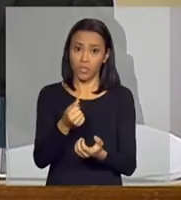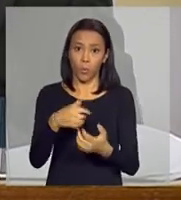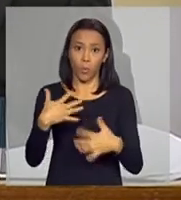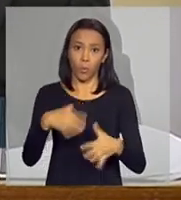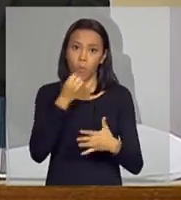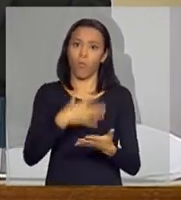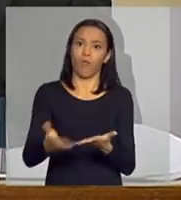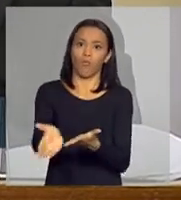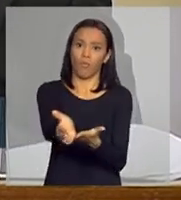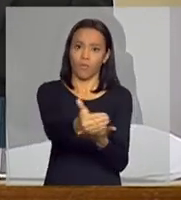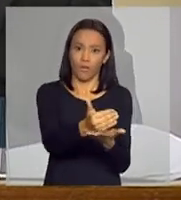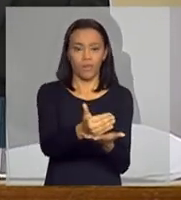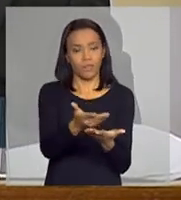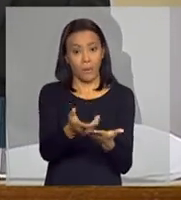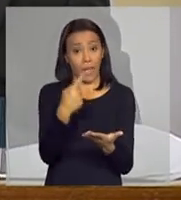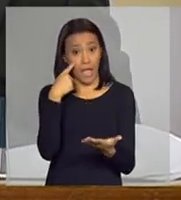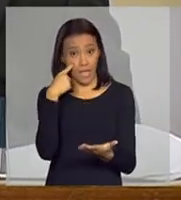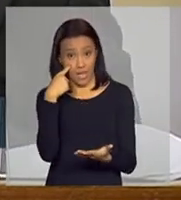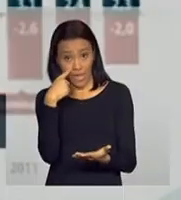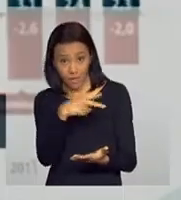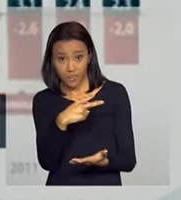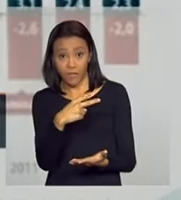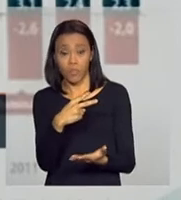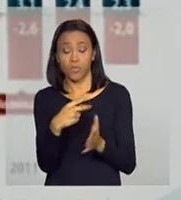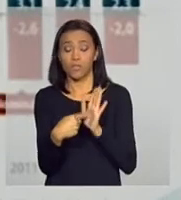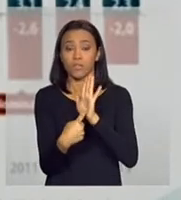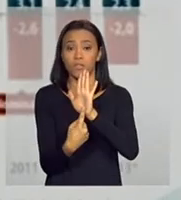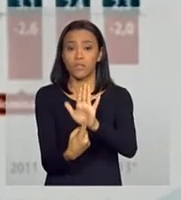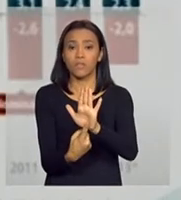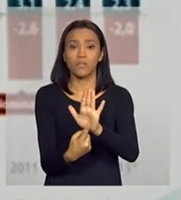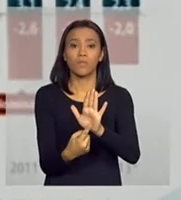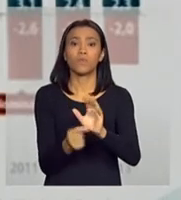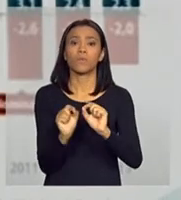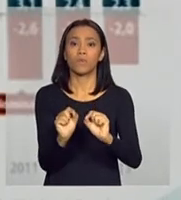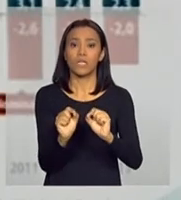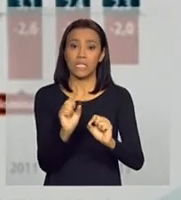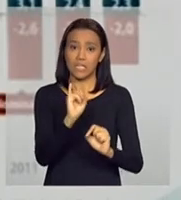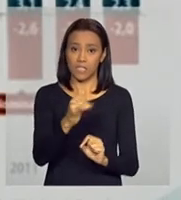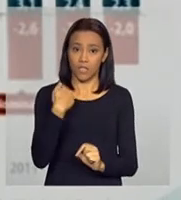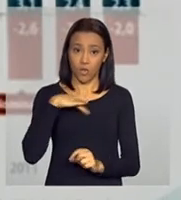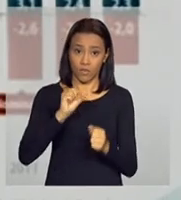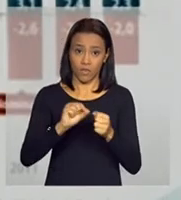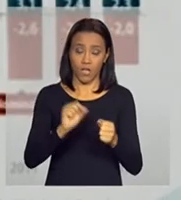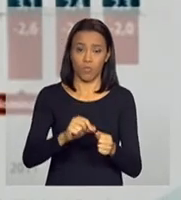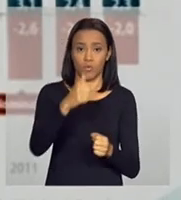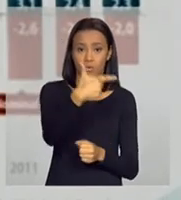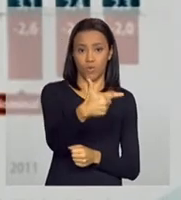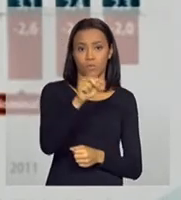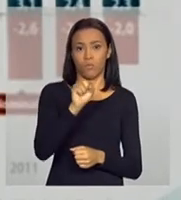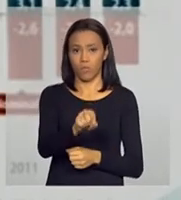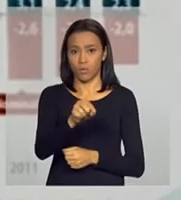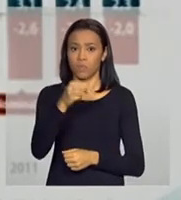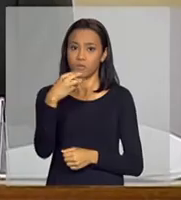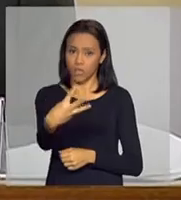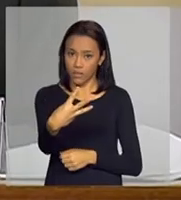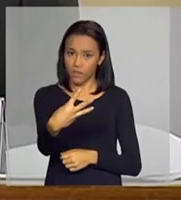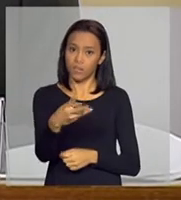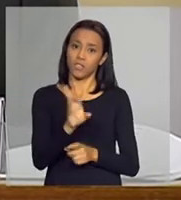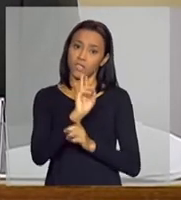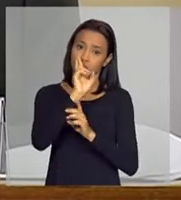então é bem realista esse resultado e com se fizermos 2.3 de